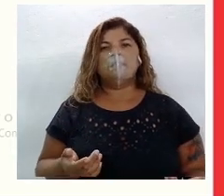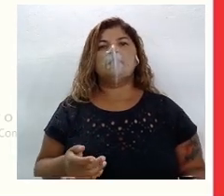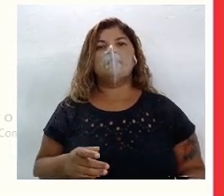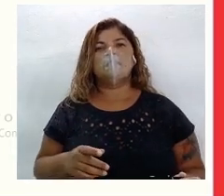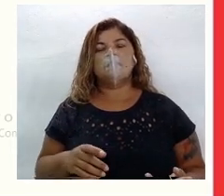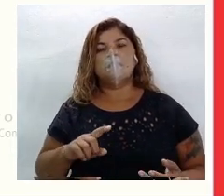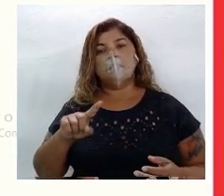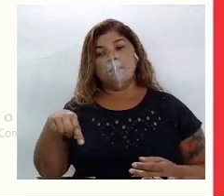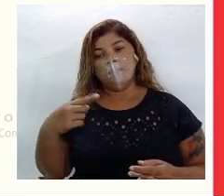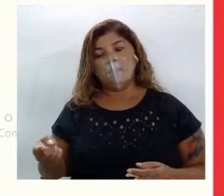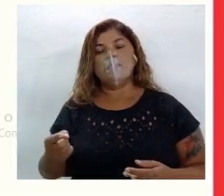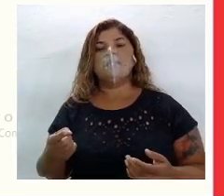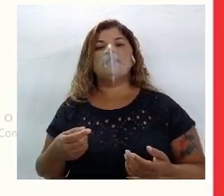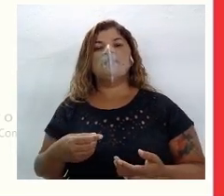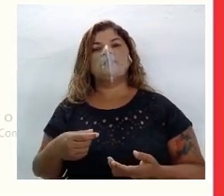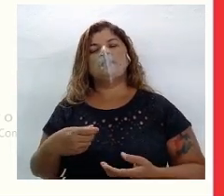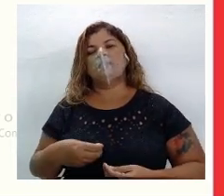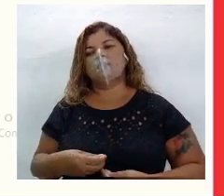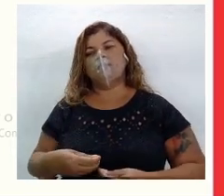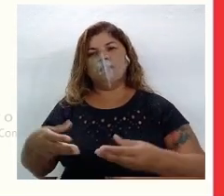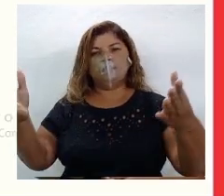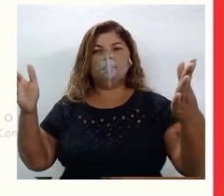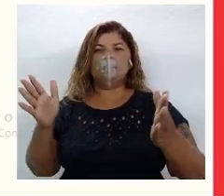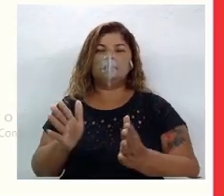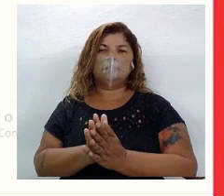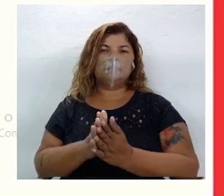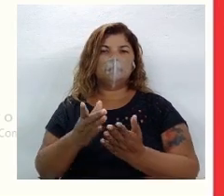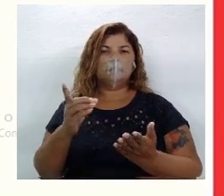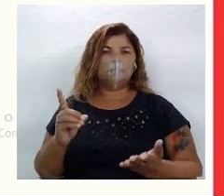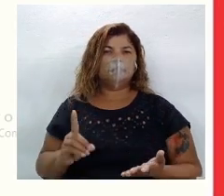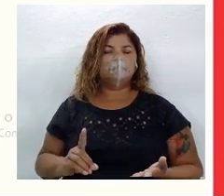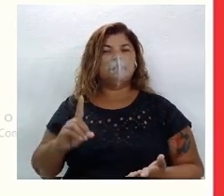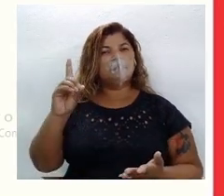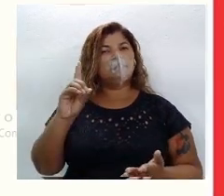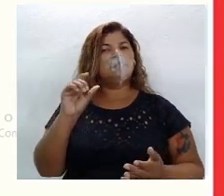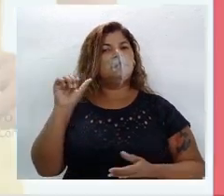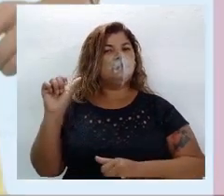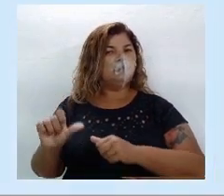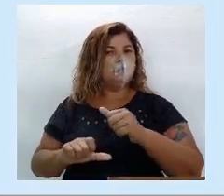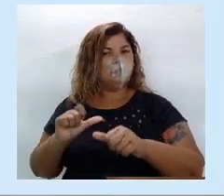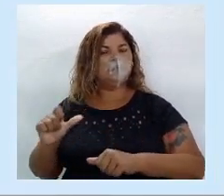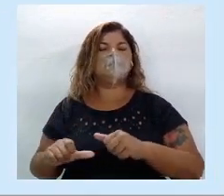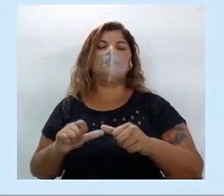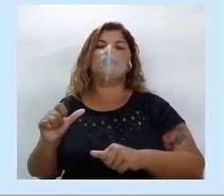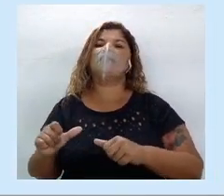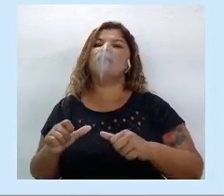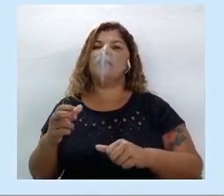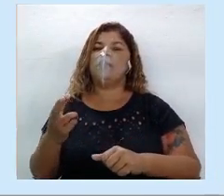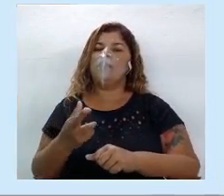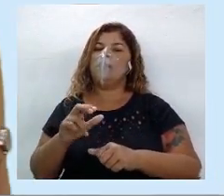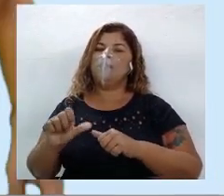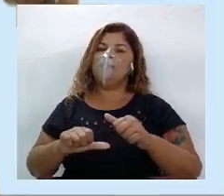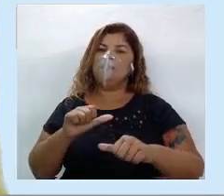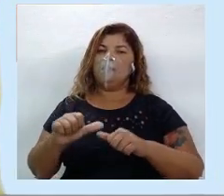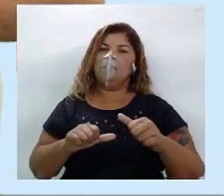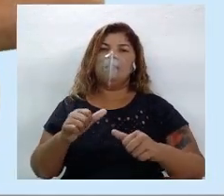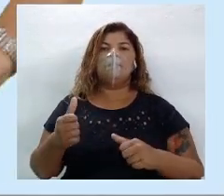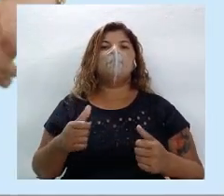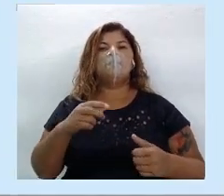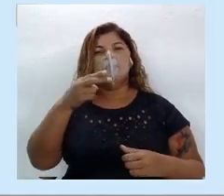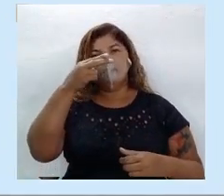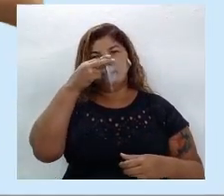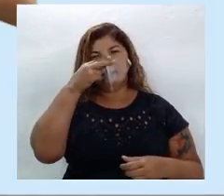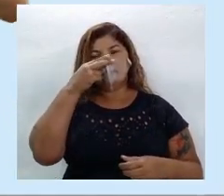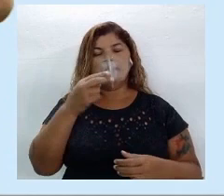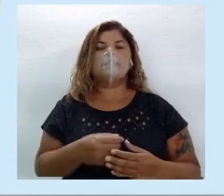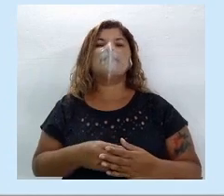a Bíblia vai ser distribuída. Então, prestem bem atenção às mudanças que a reforma trouxe. Nós temos aqui